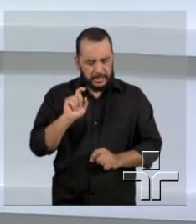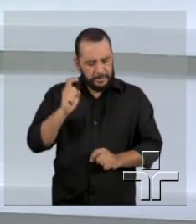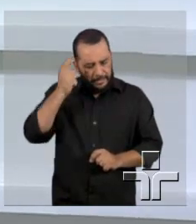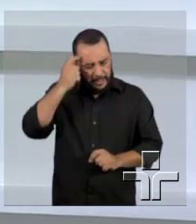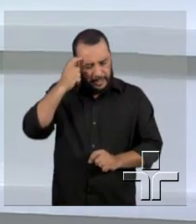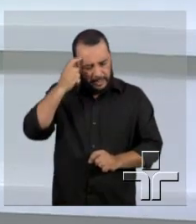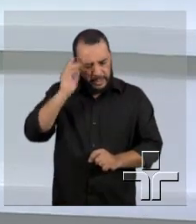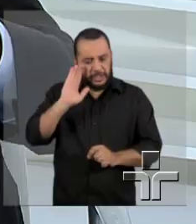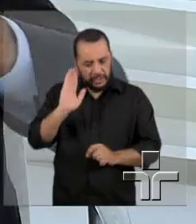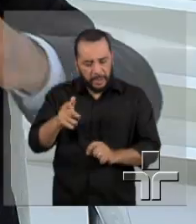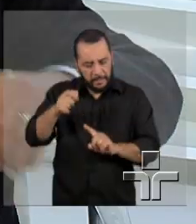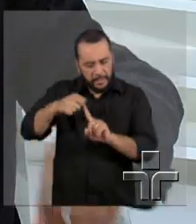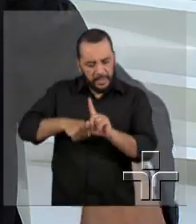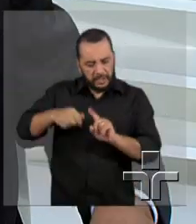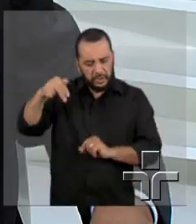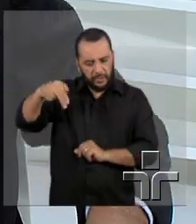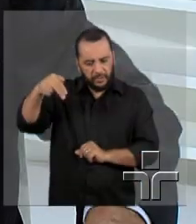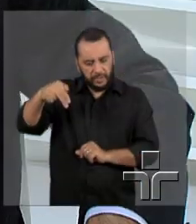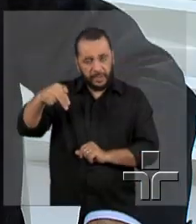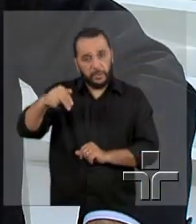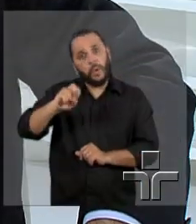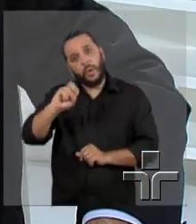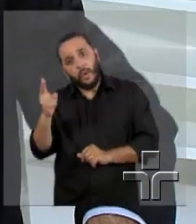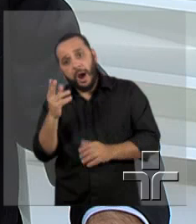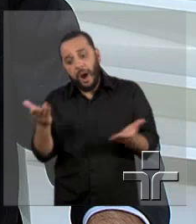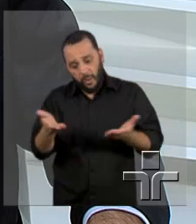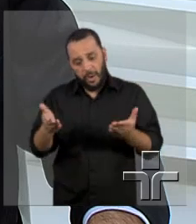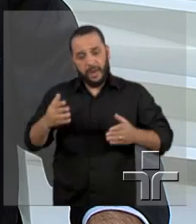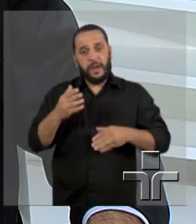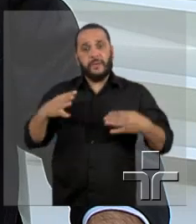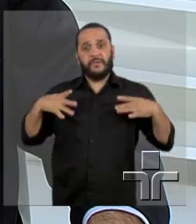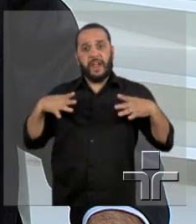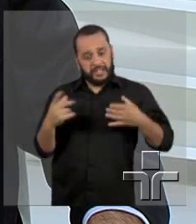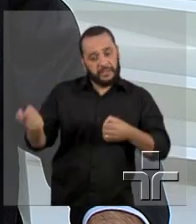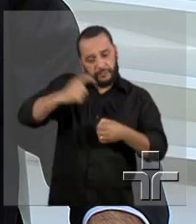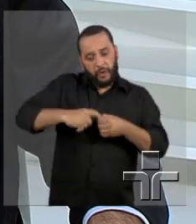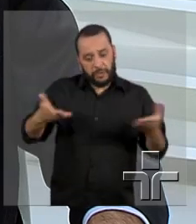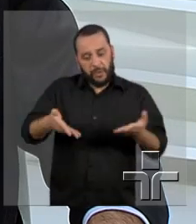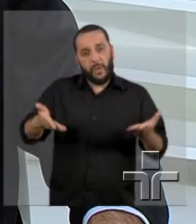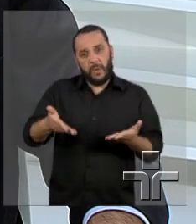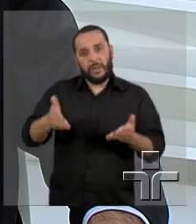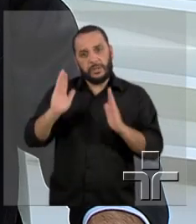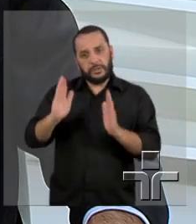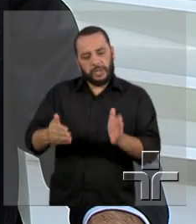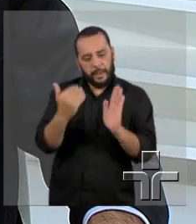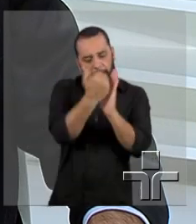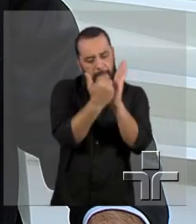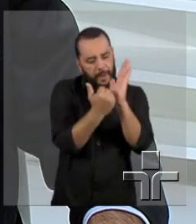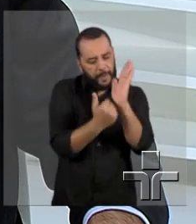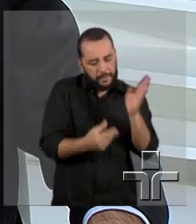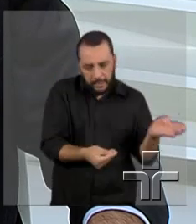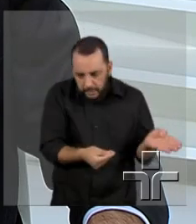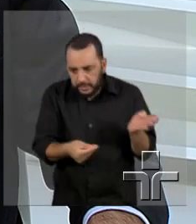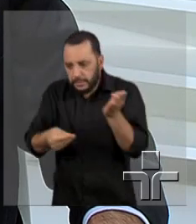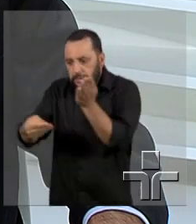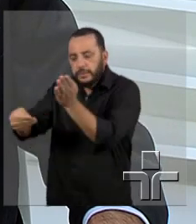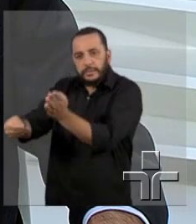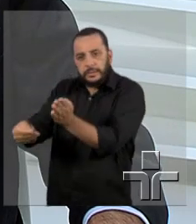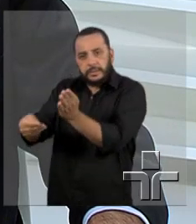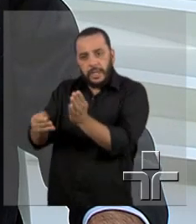novembro, mas já agora com a volta do recesso e entregue ao colegiado, ao pleno,